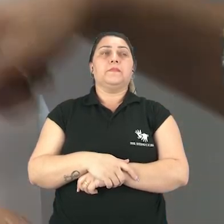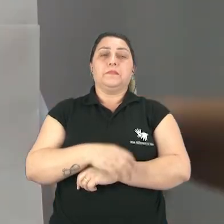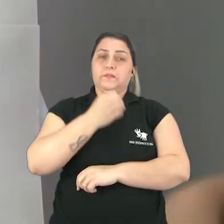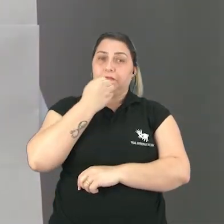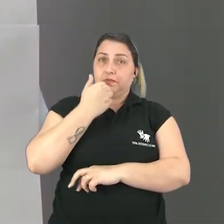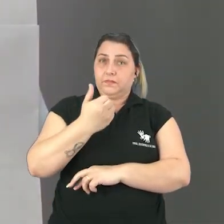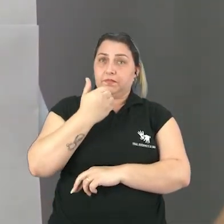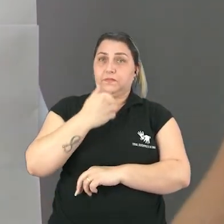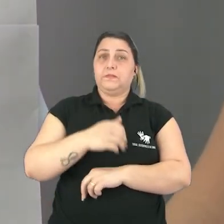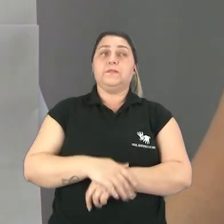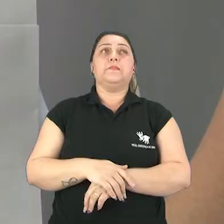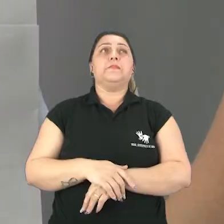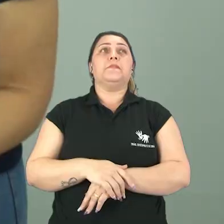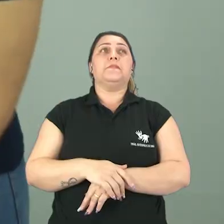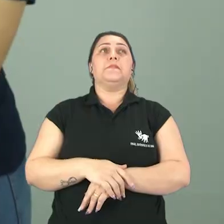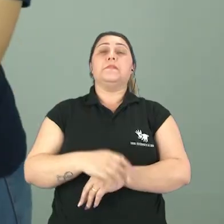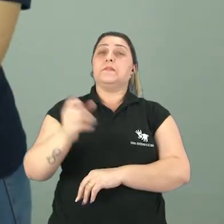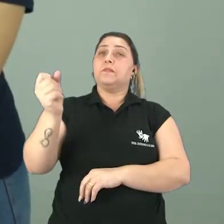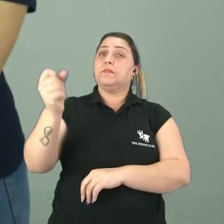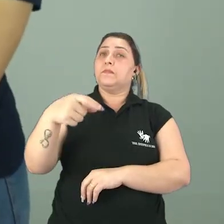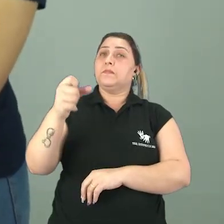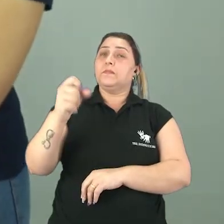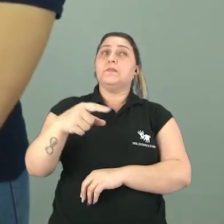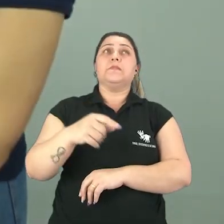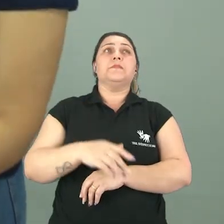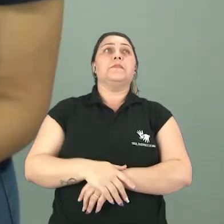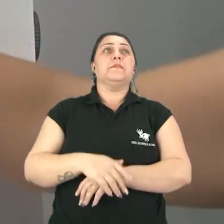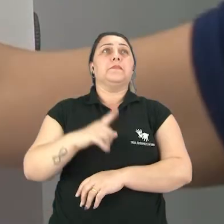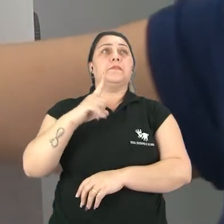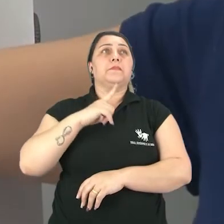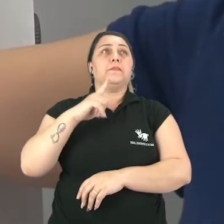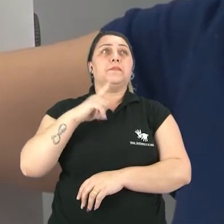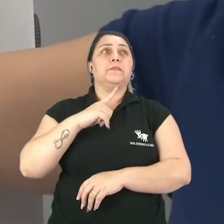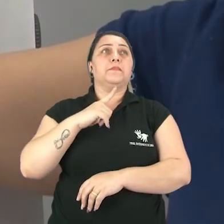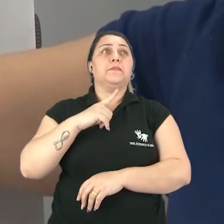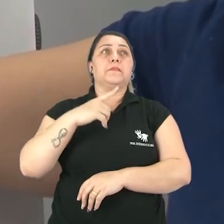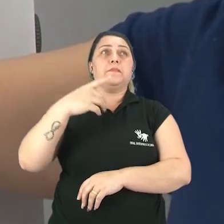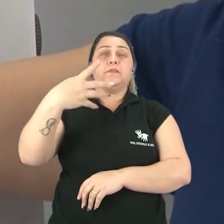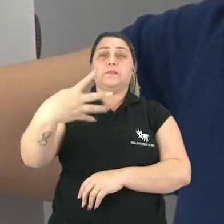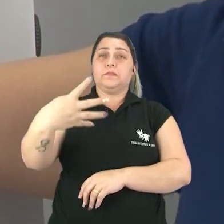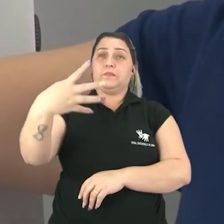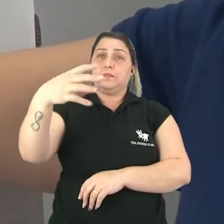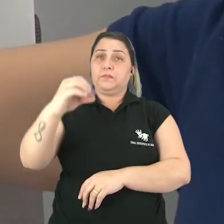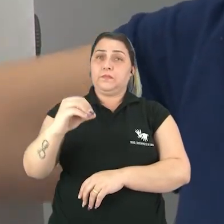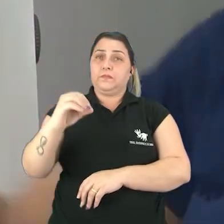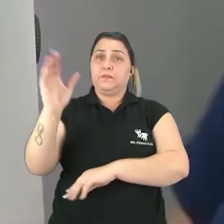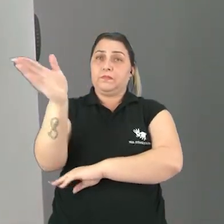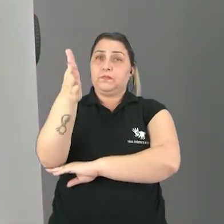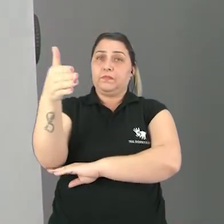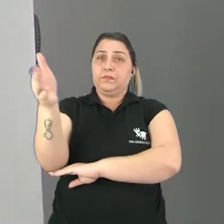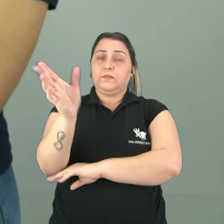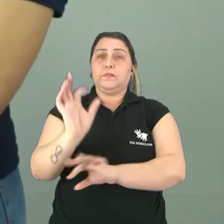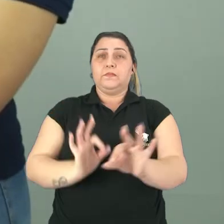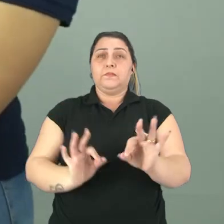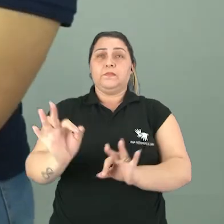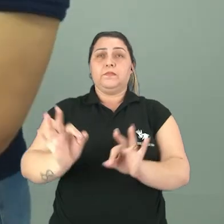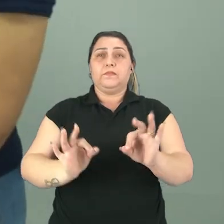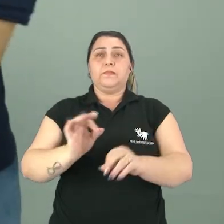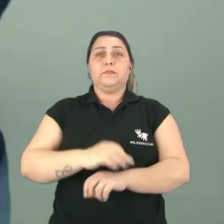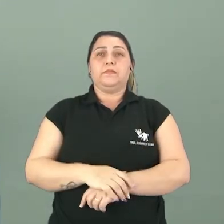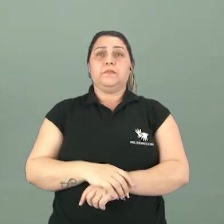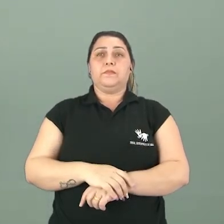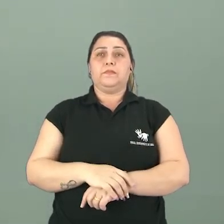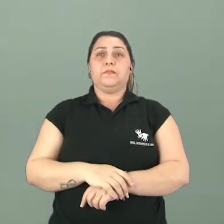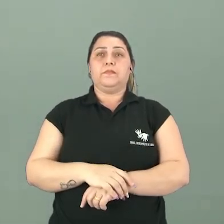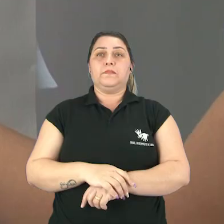Muito bem. E as azuis? As azuis tiveram 40 bandeirinhas confeccionadas.